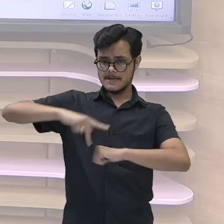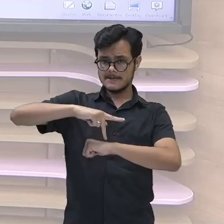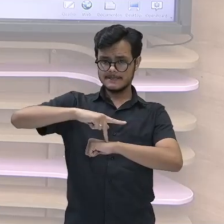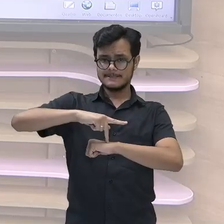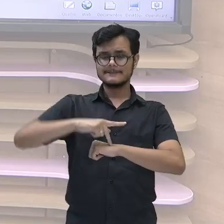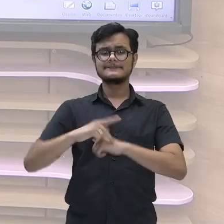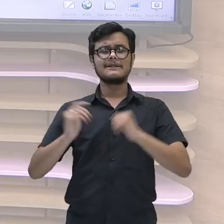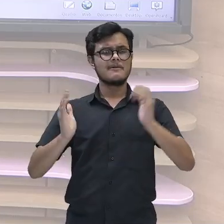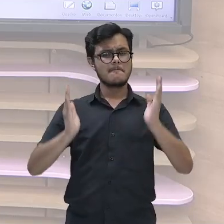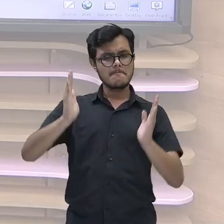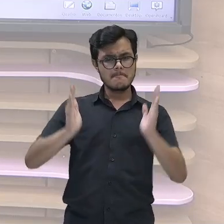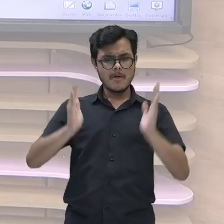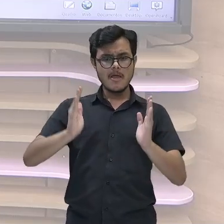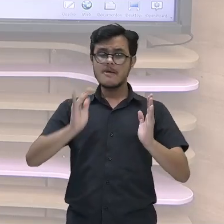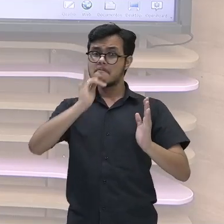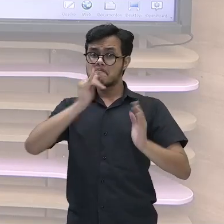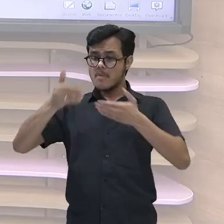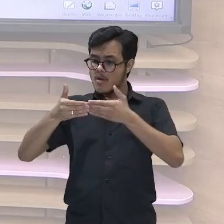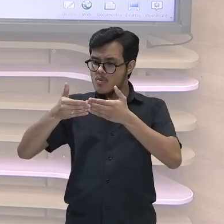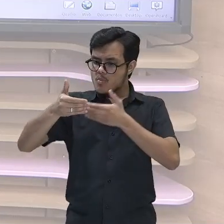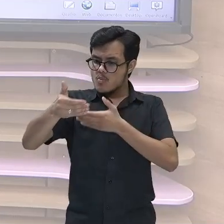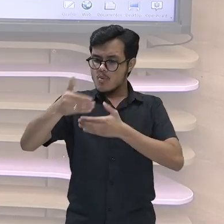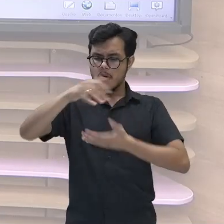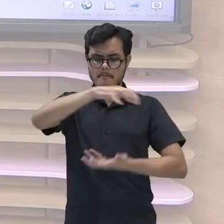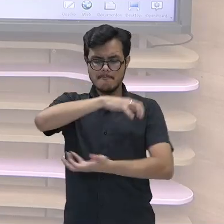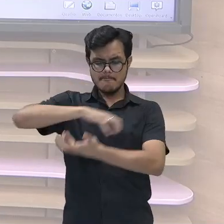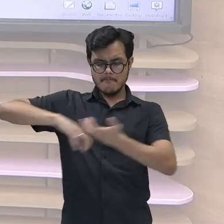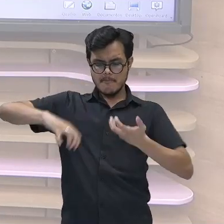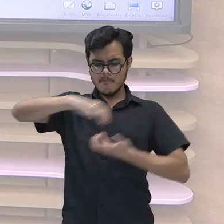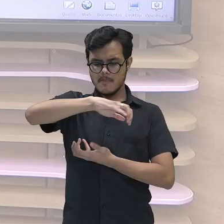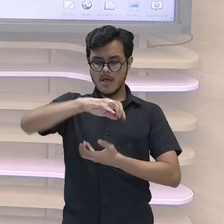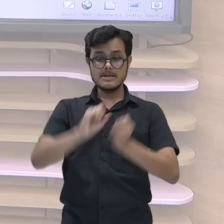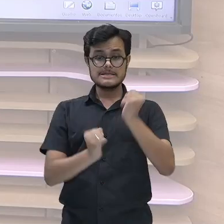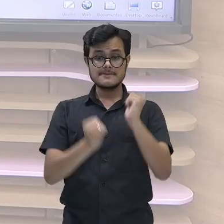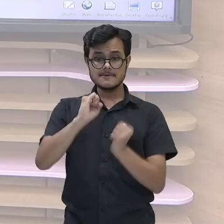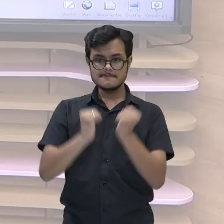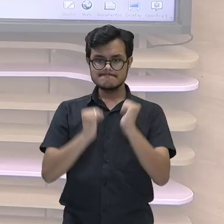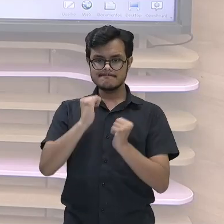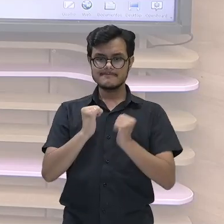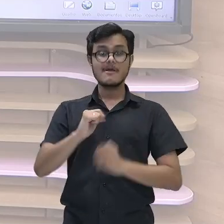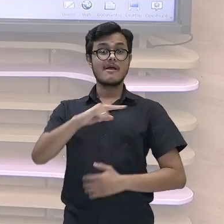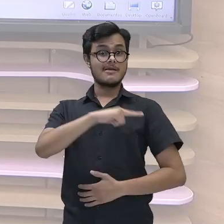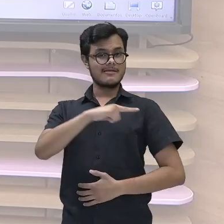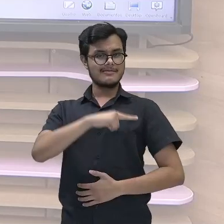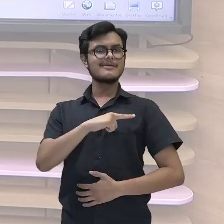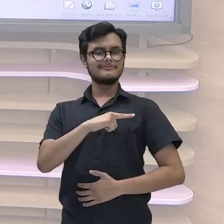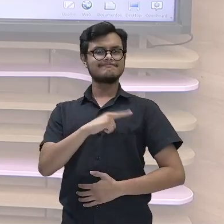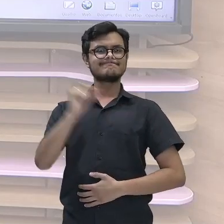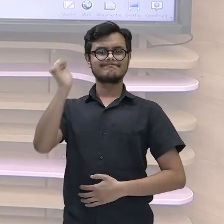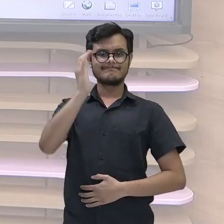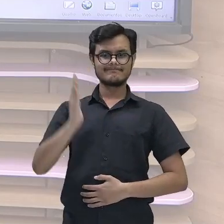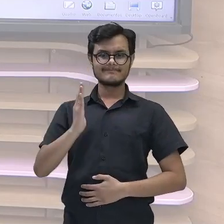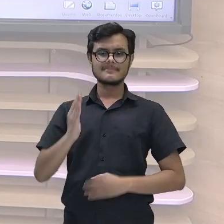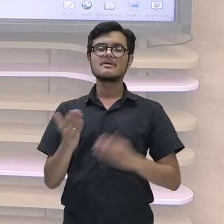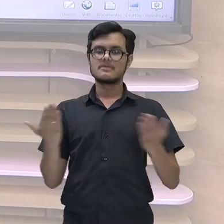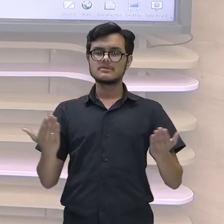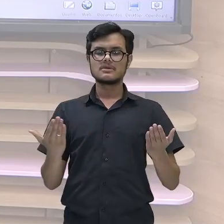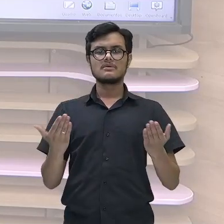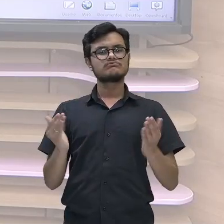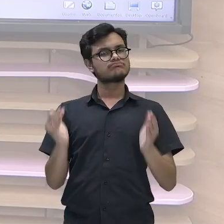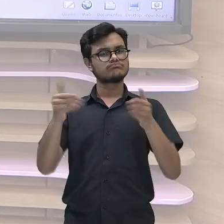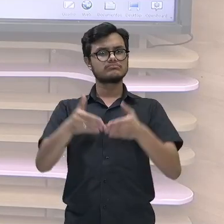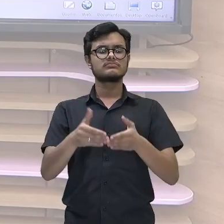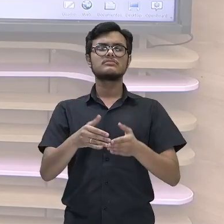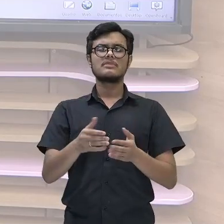ali da industrialização, né? Então a gente observa esse processo de industrialização do Brasil e a gente começa a observar o